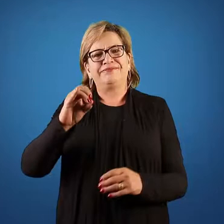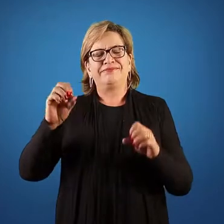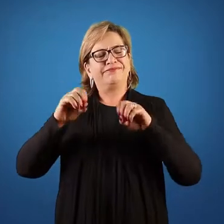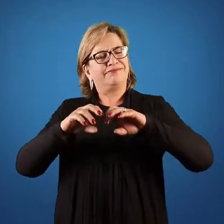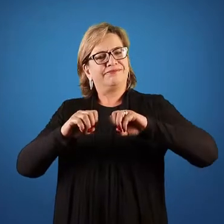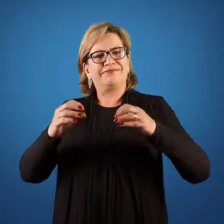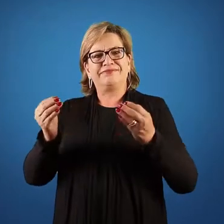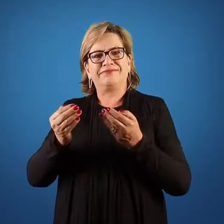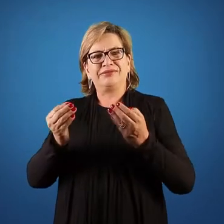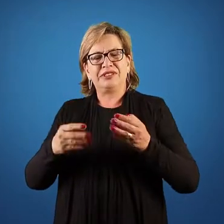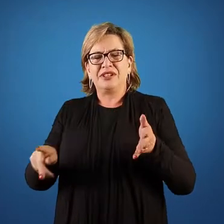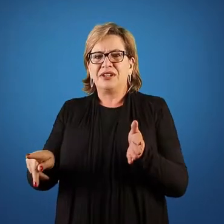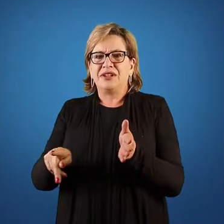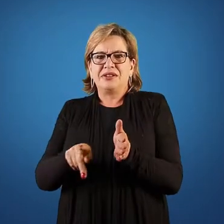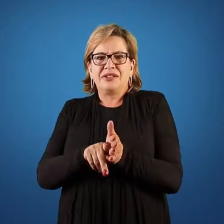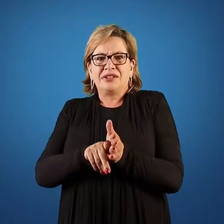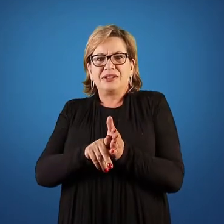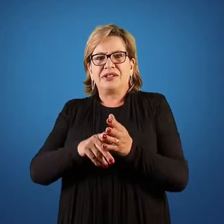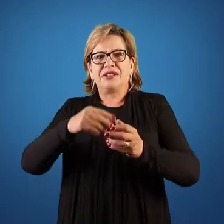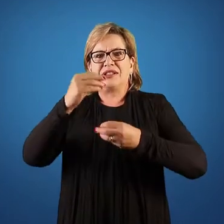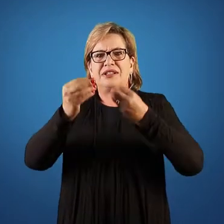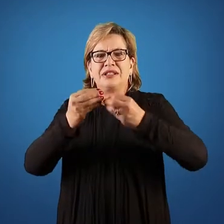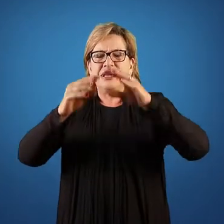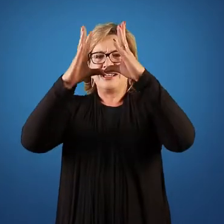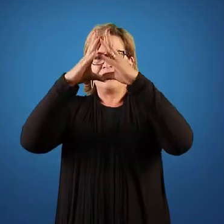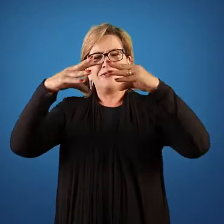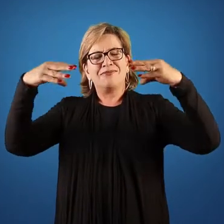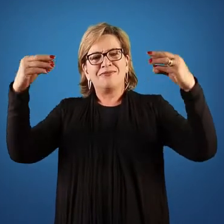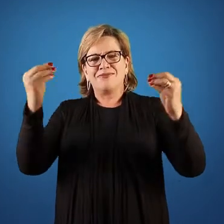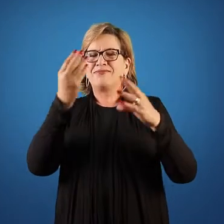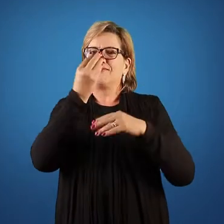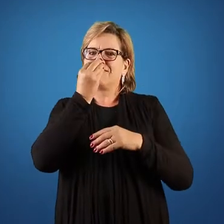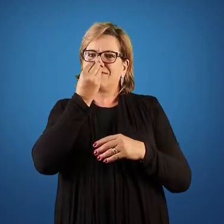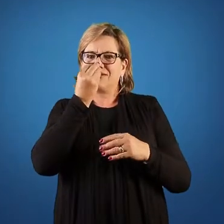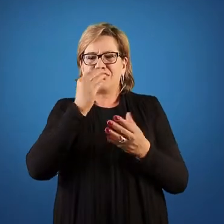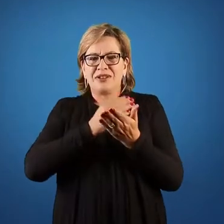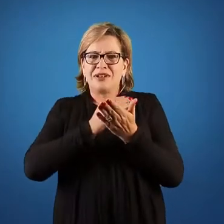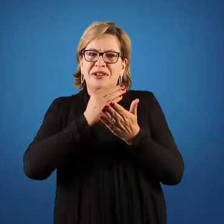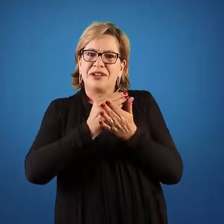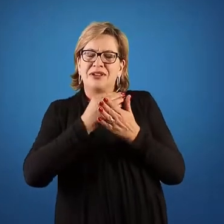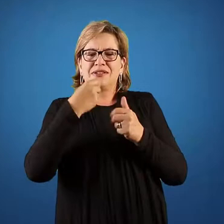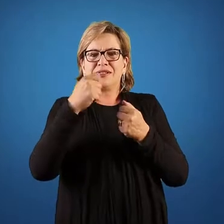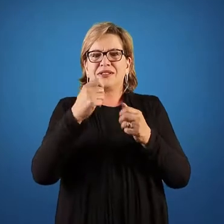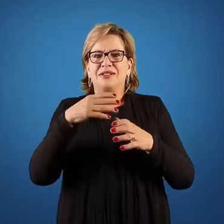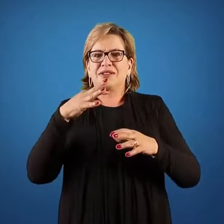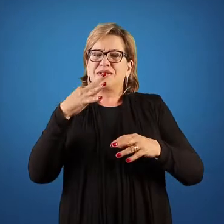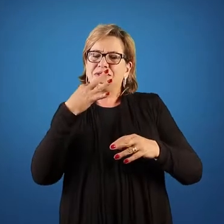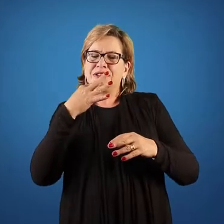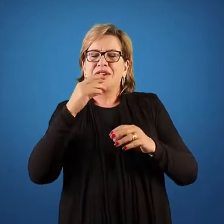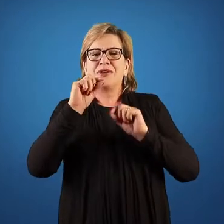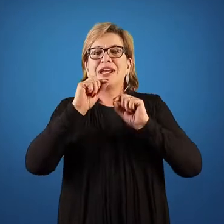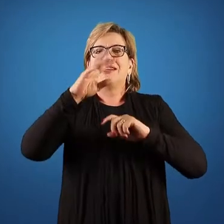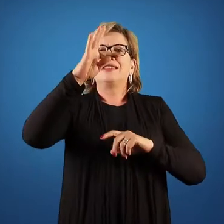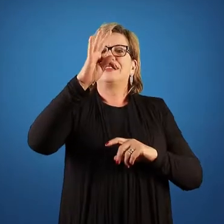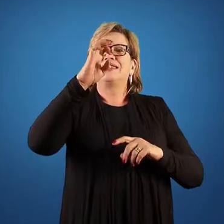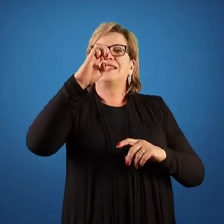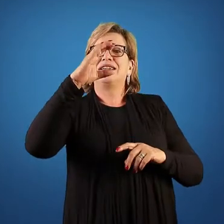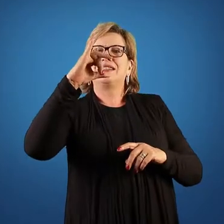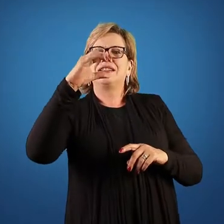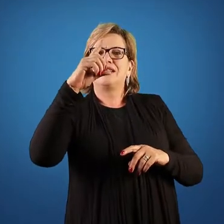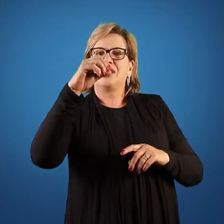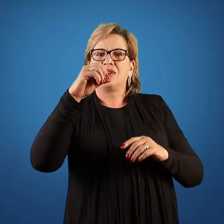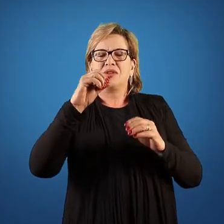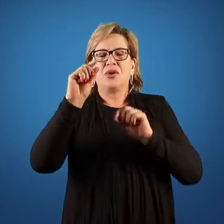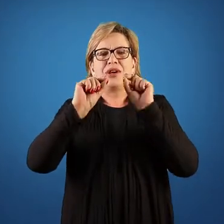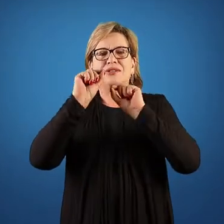A aula de hoje será sobre tecido circense. Para começar, vamos conhecer o tecido. Este é um tecido